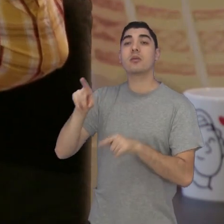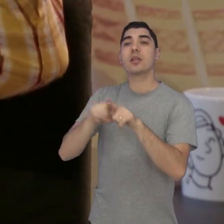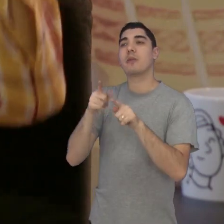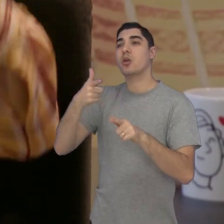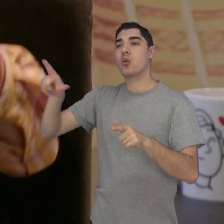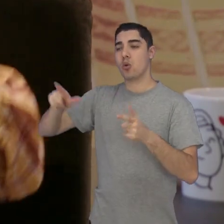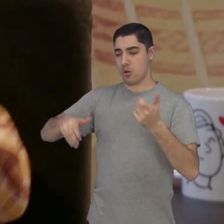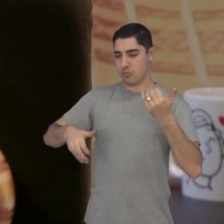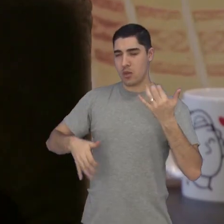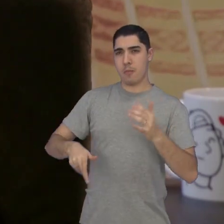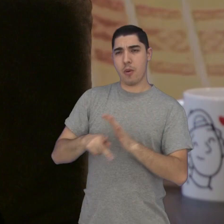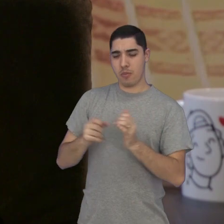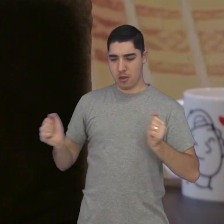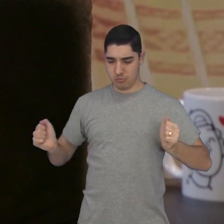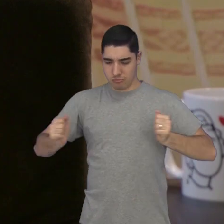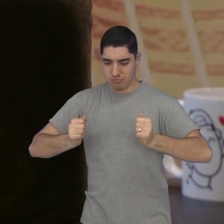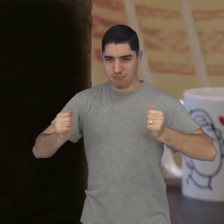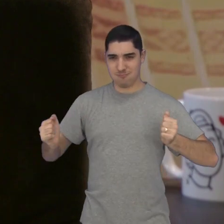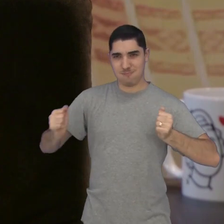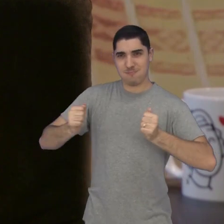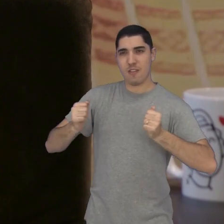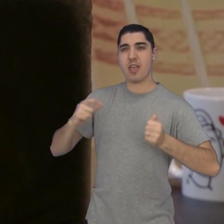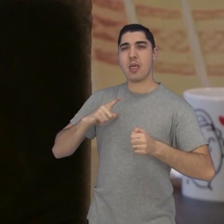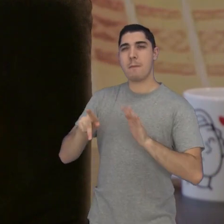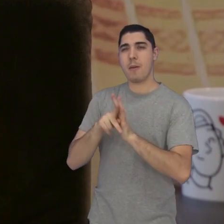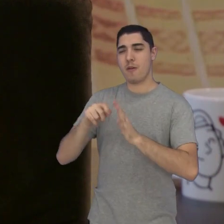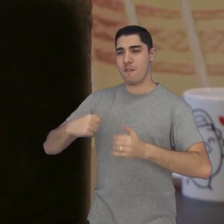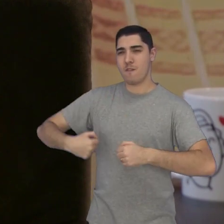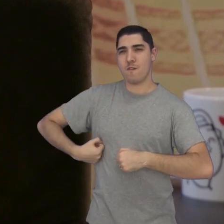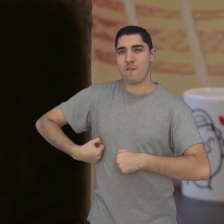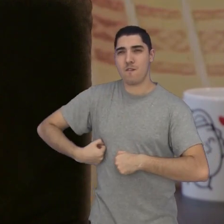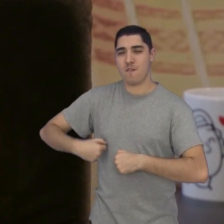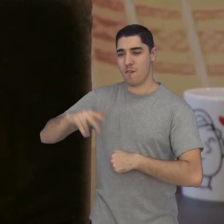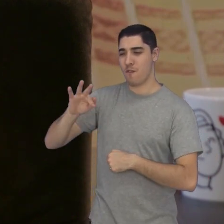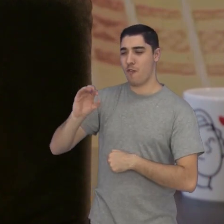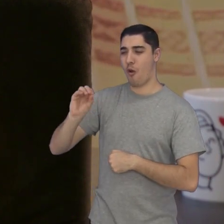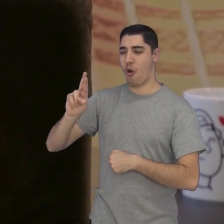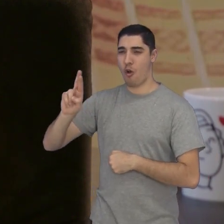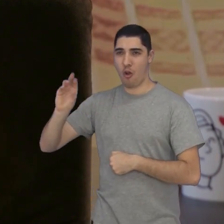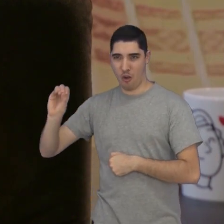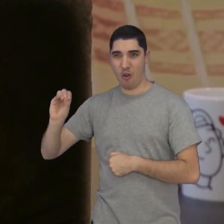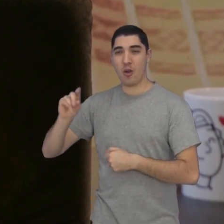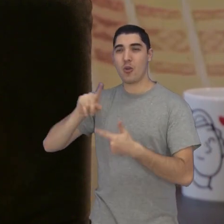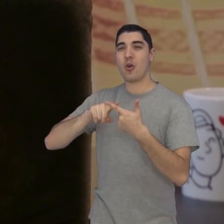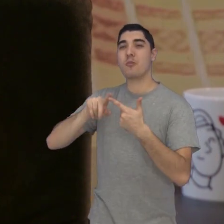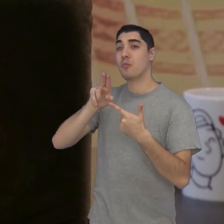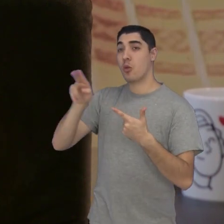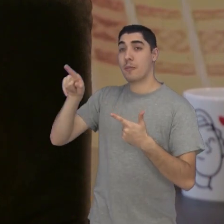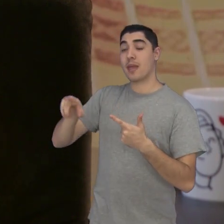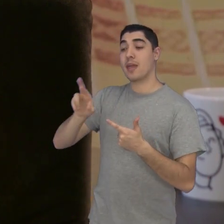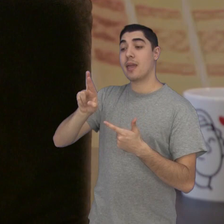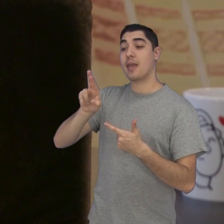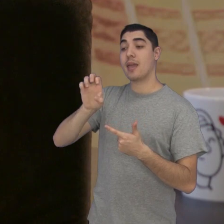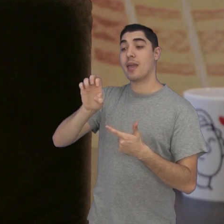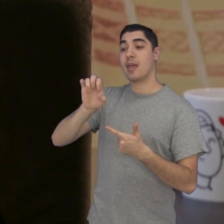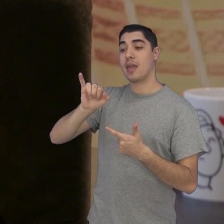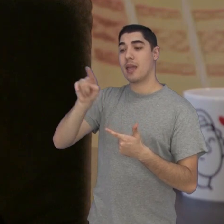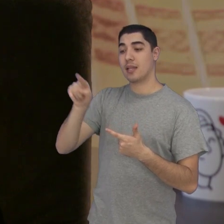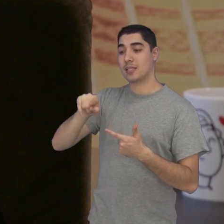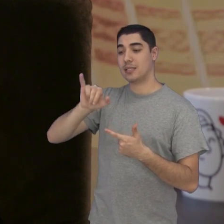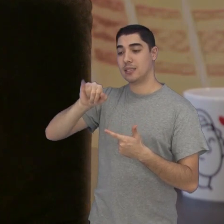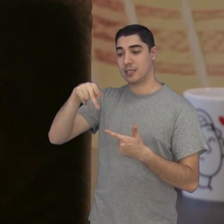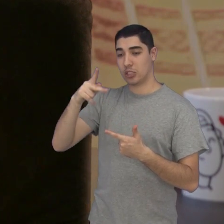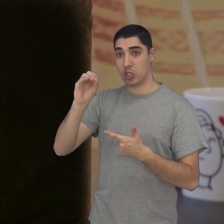saudoso Reizinho, um sanfoneiro aqui de São José, que tinha um forró tradicional chamado Forró do Reizinho aqui na cidade, ele me ensinou